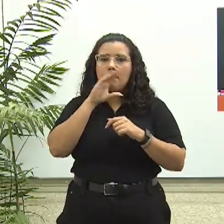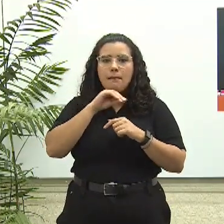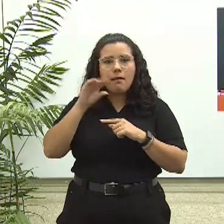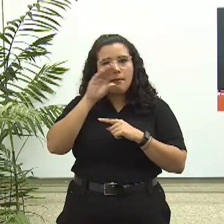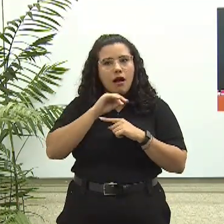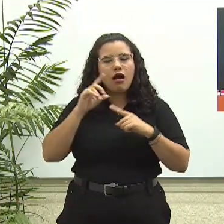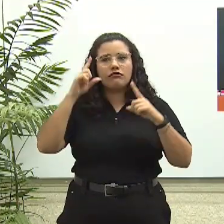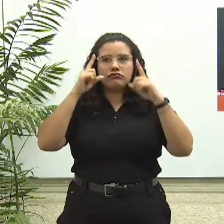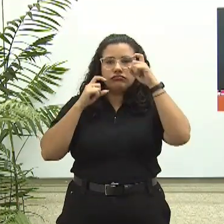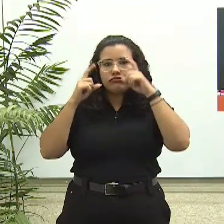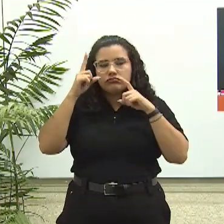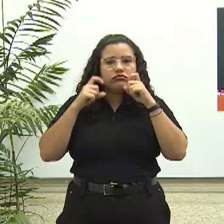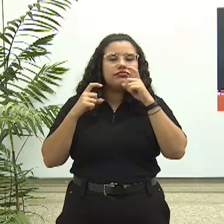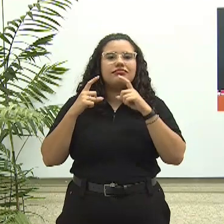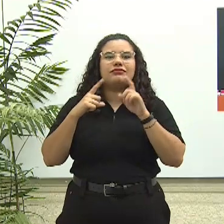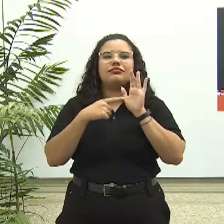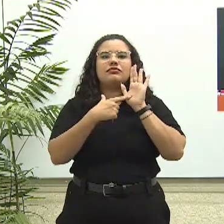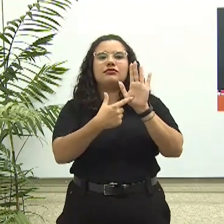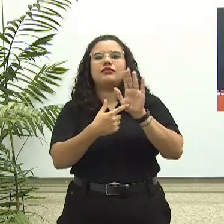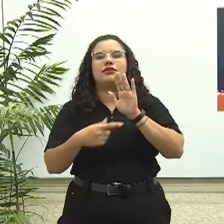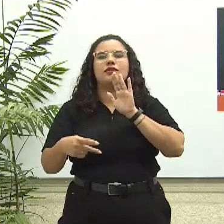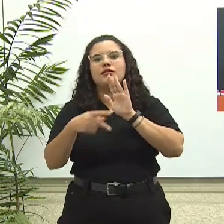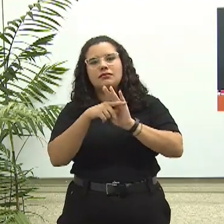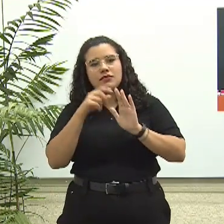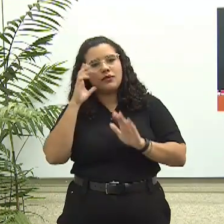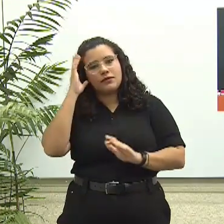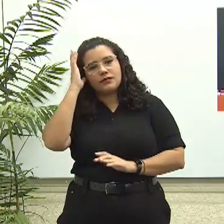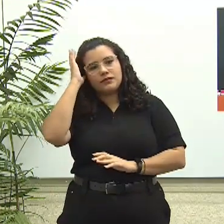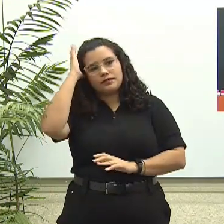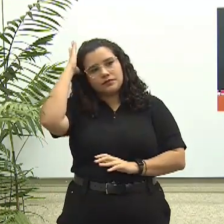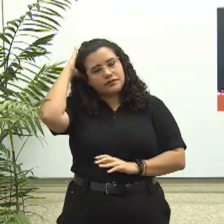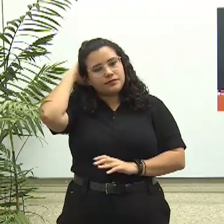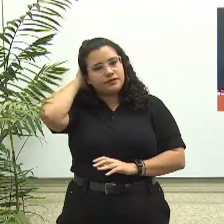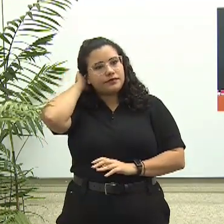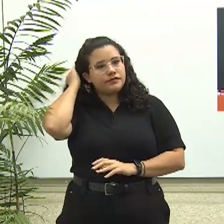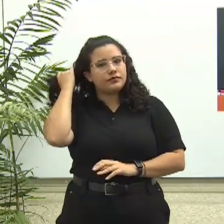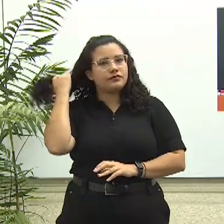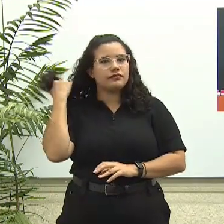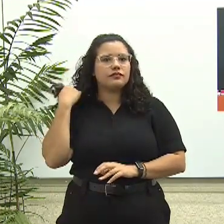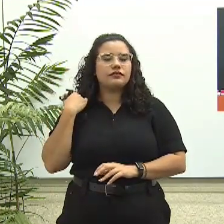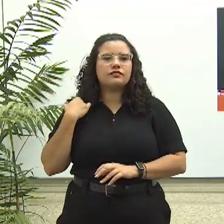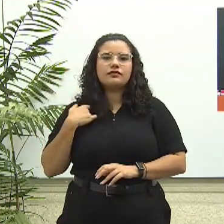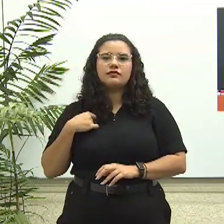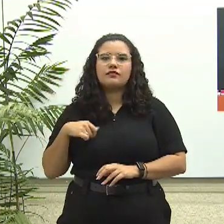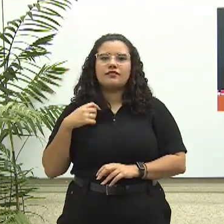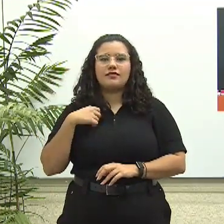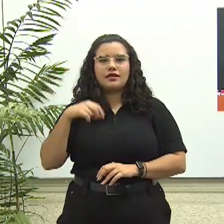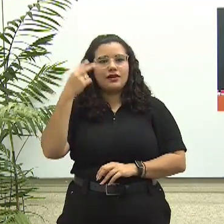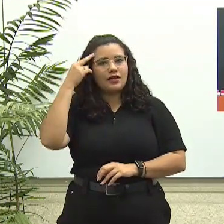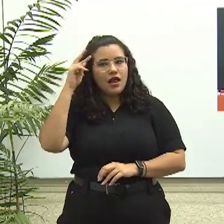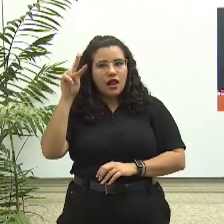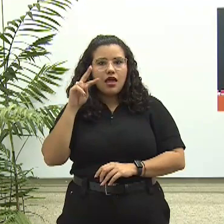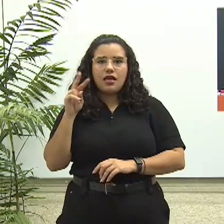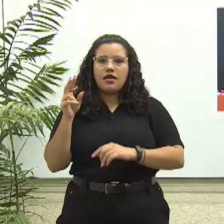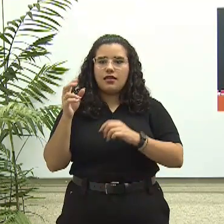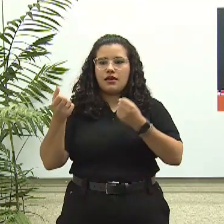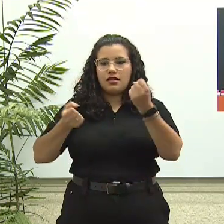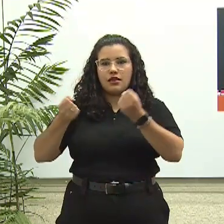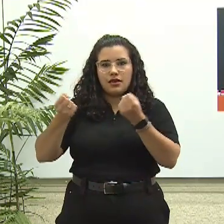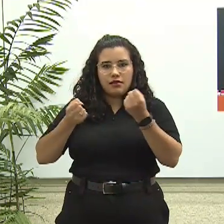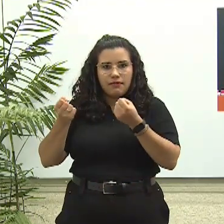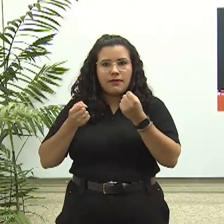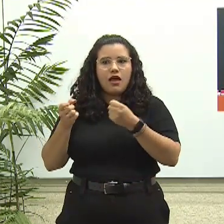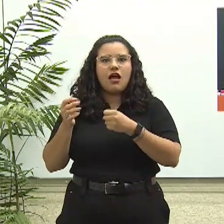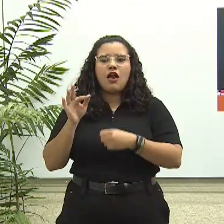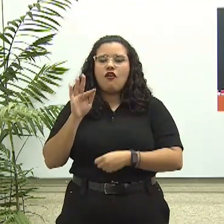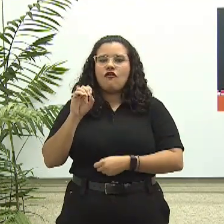controversa peça publicitária Da Da com a Maria Rita e com o Deep fake feito da Volkswagen né feito da sua mãe da da da